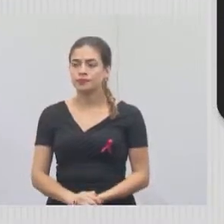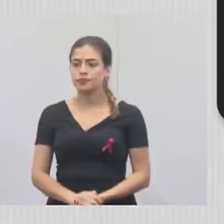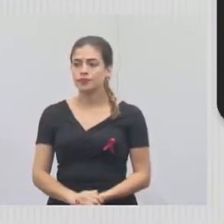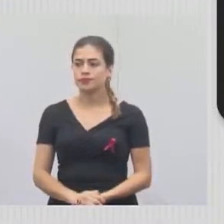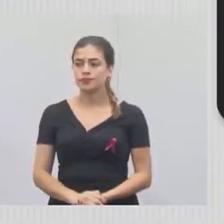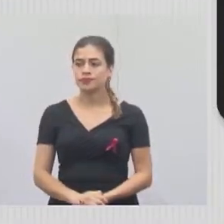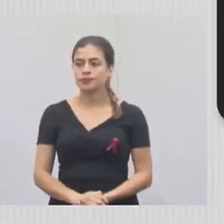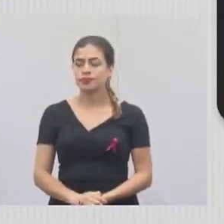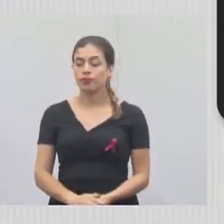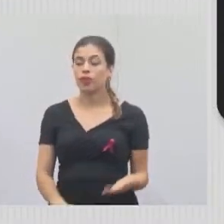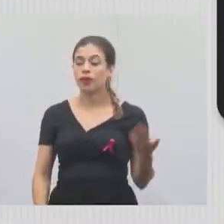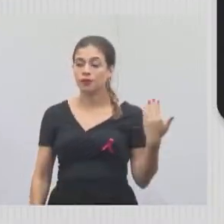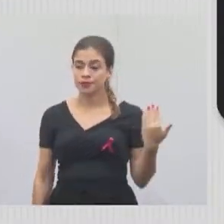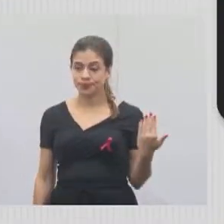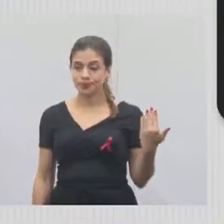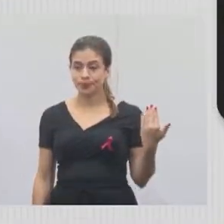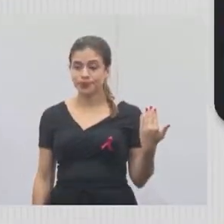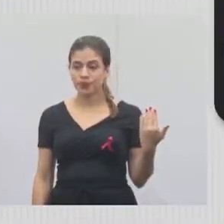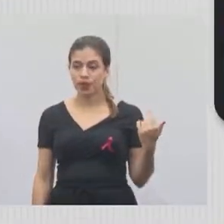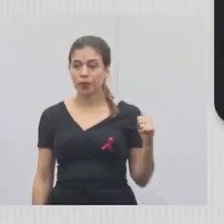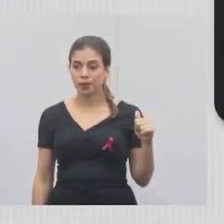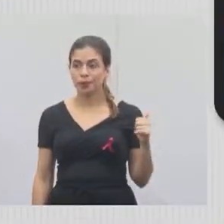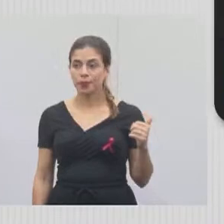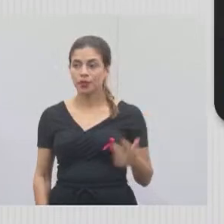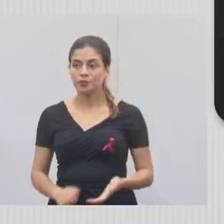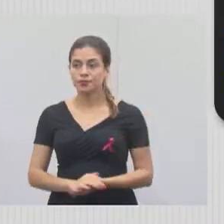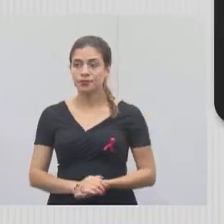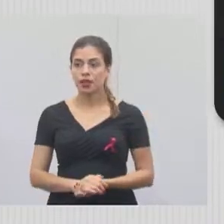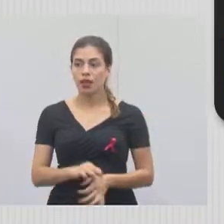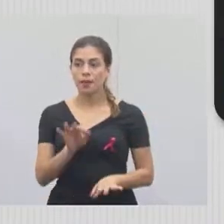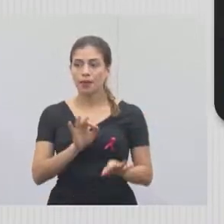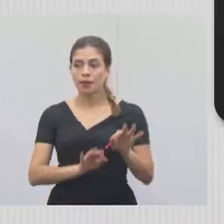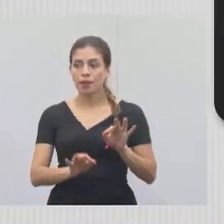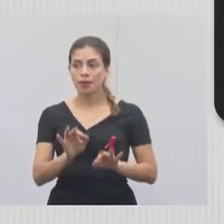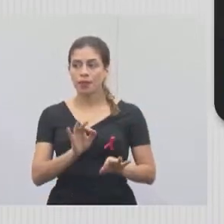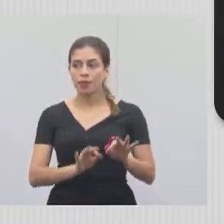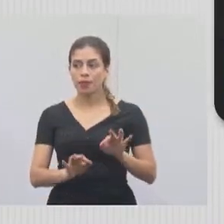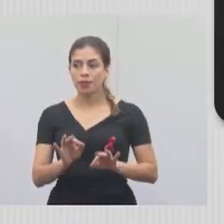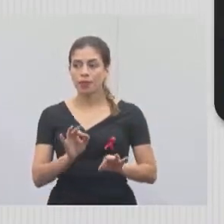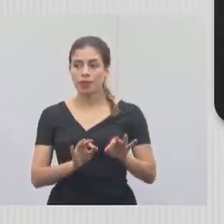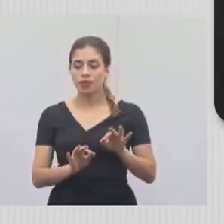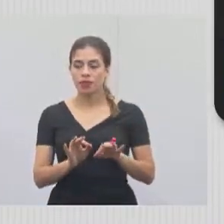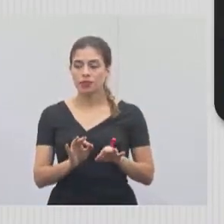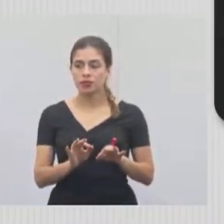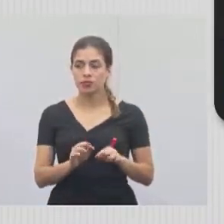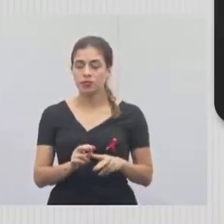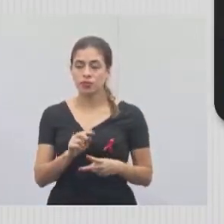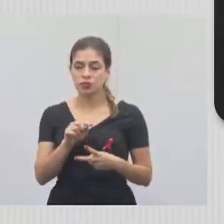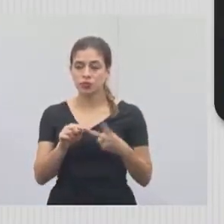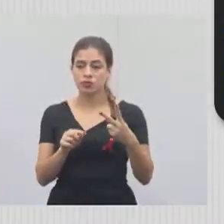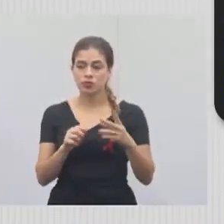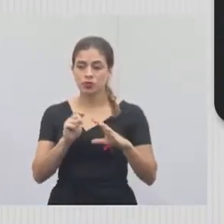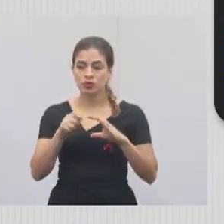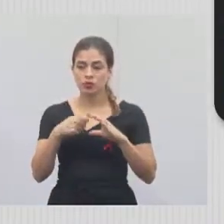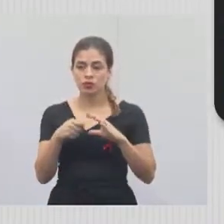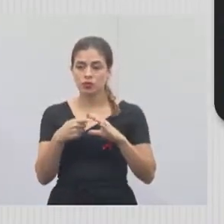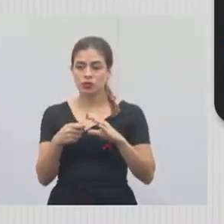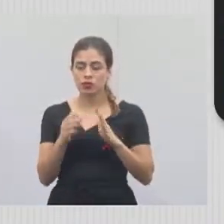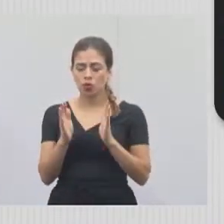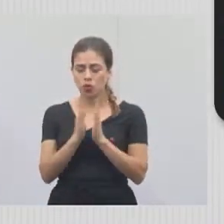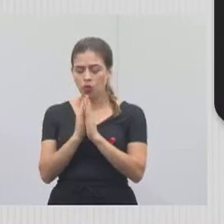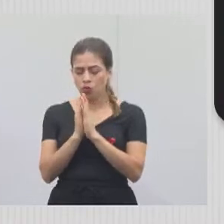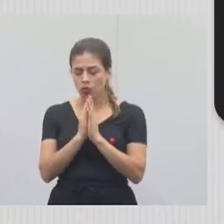Esse aí, esse primeiro vídeo, é ali a preparação. Esse segundo vídeo ali,